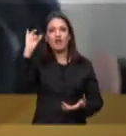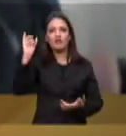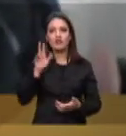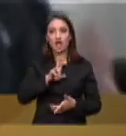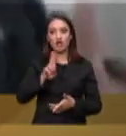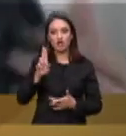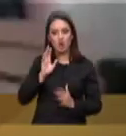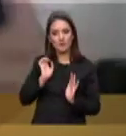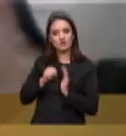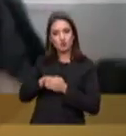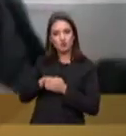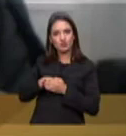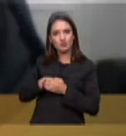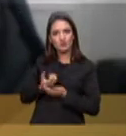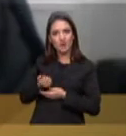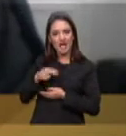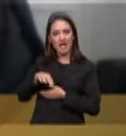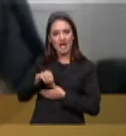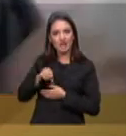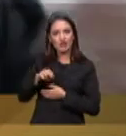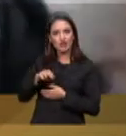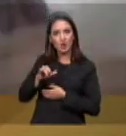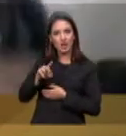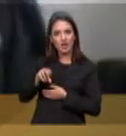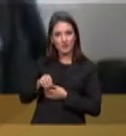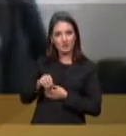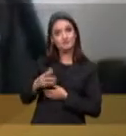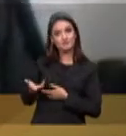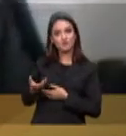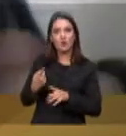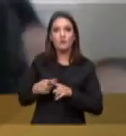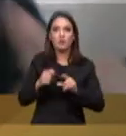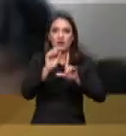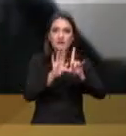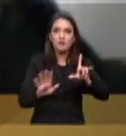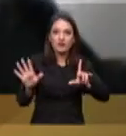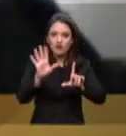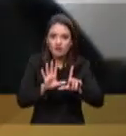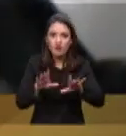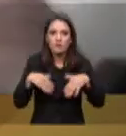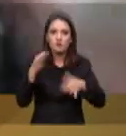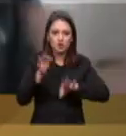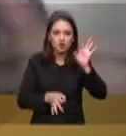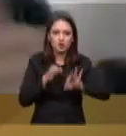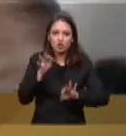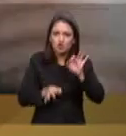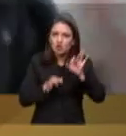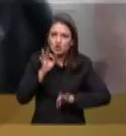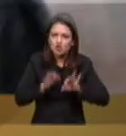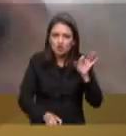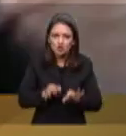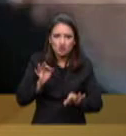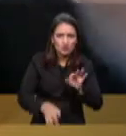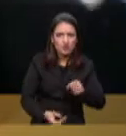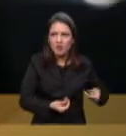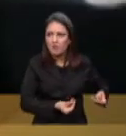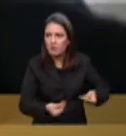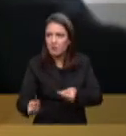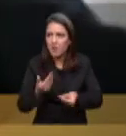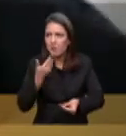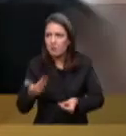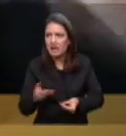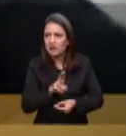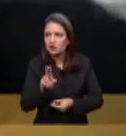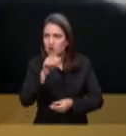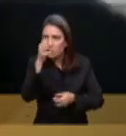anonimato, porque as plataformas, quando são oficiadas judicialmente, de mensagens absurdas, violentas, defendendo, como